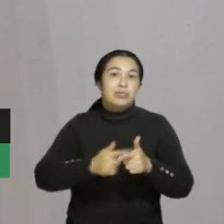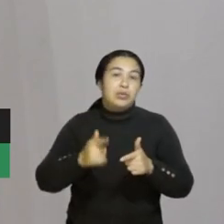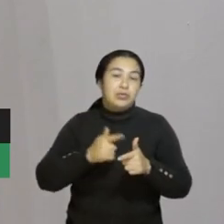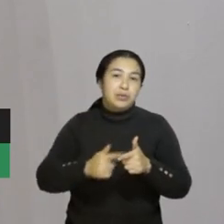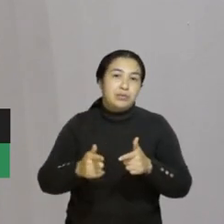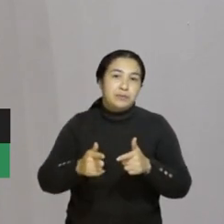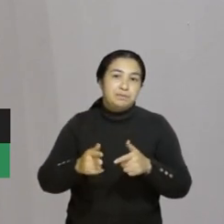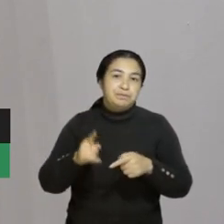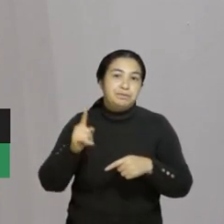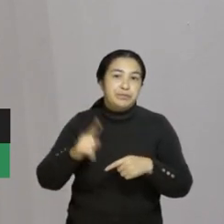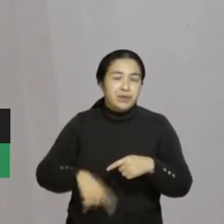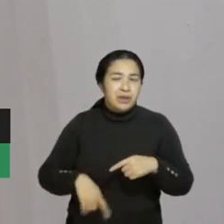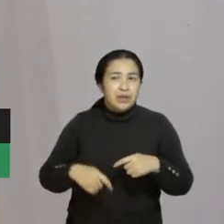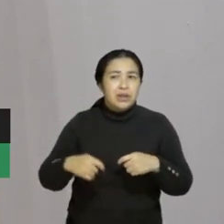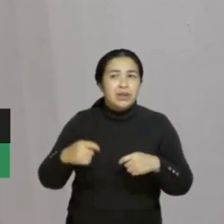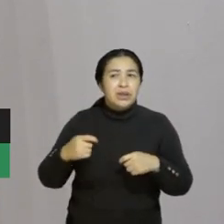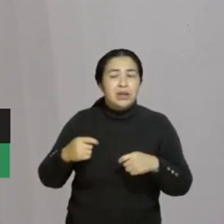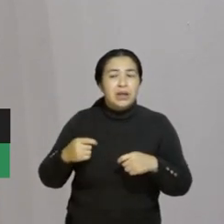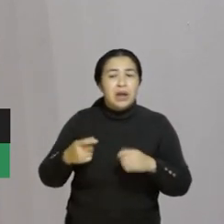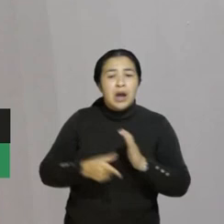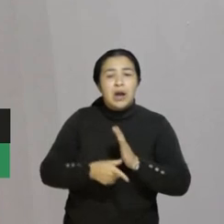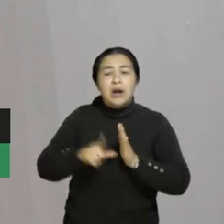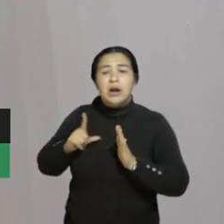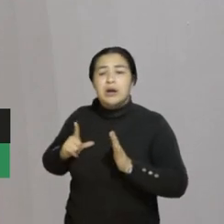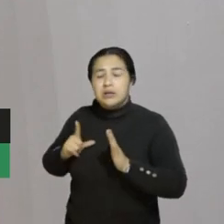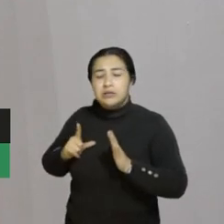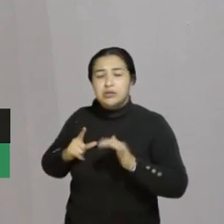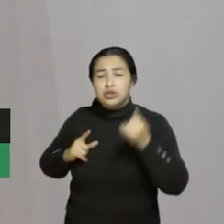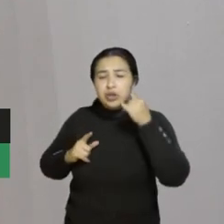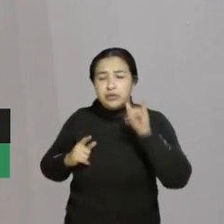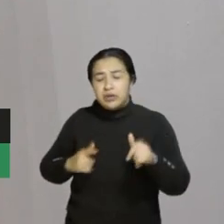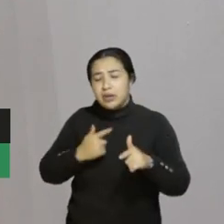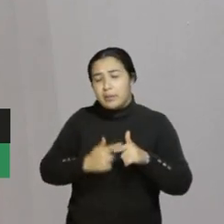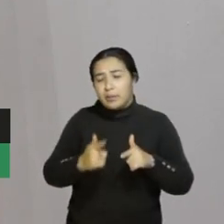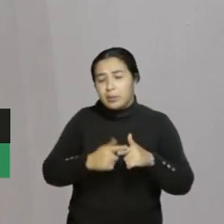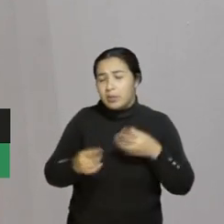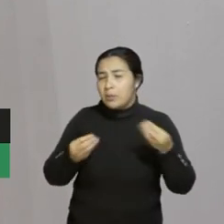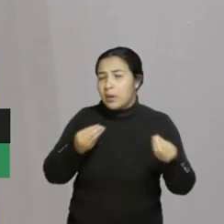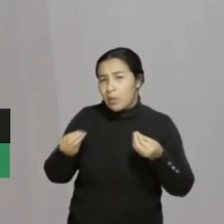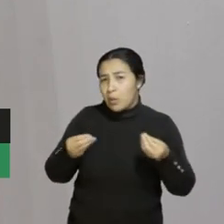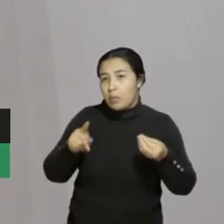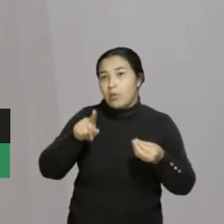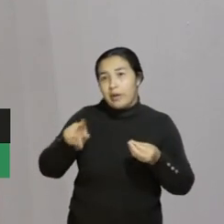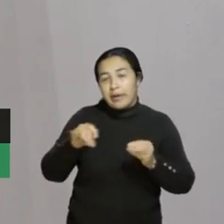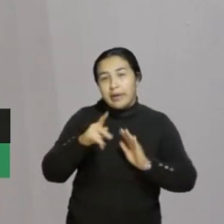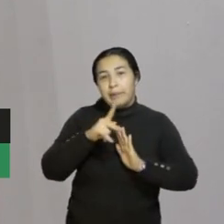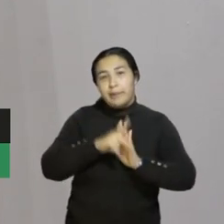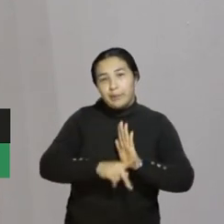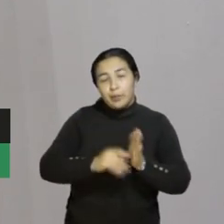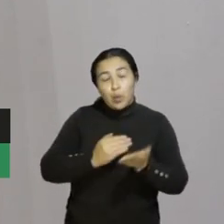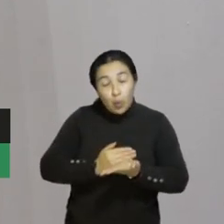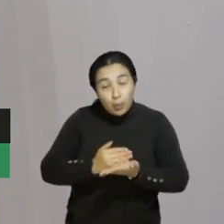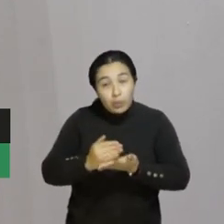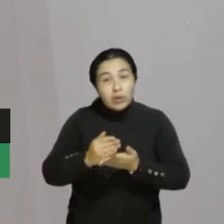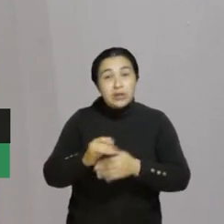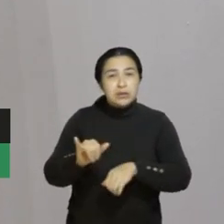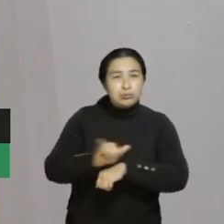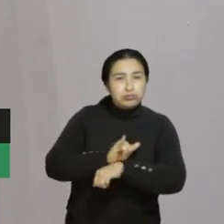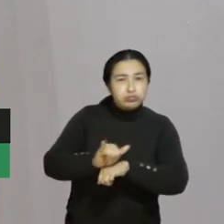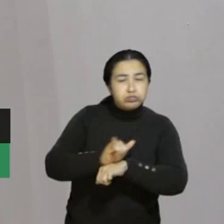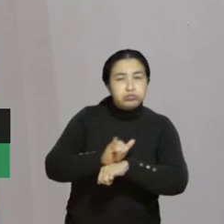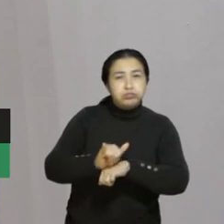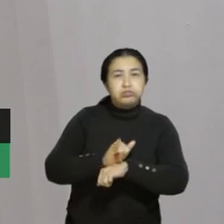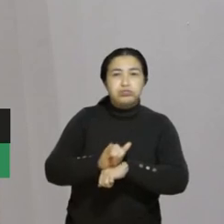prevenção, que a gente possa fazer projetos que mitiguem, né, a ampliação das cheias,